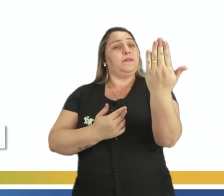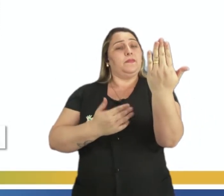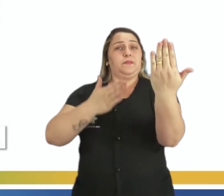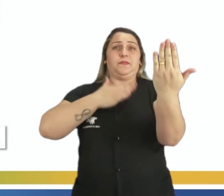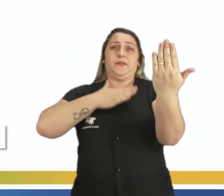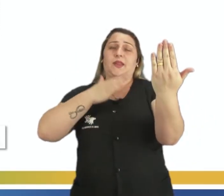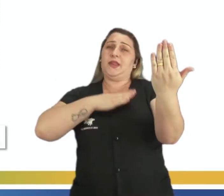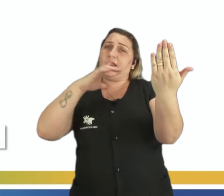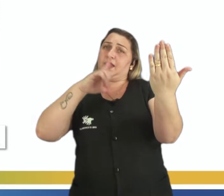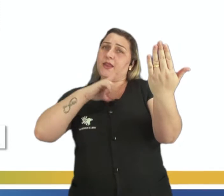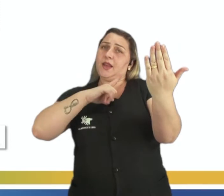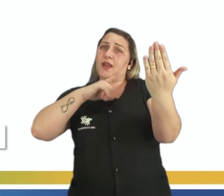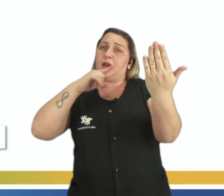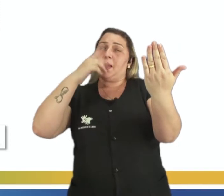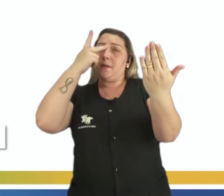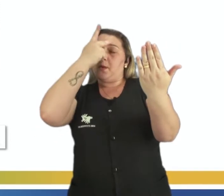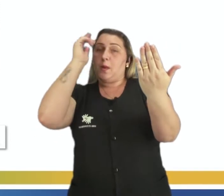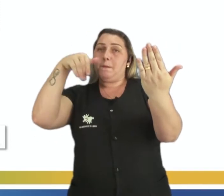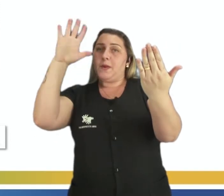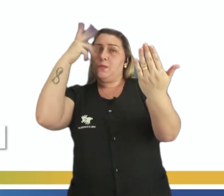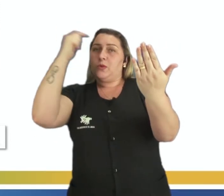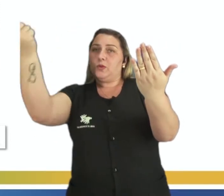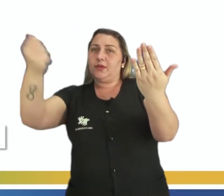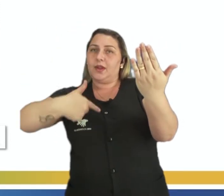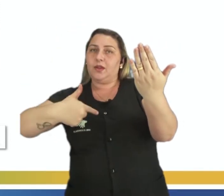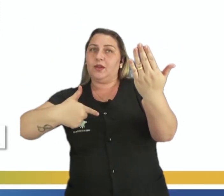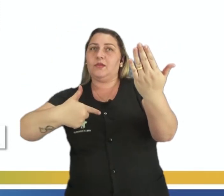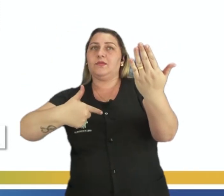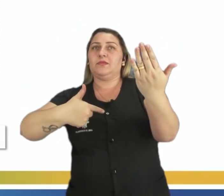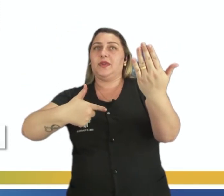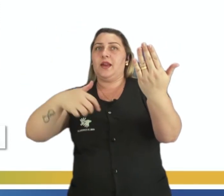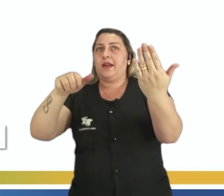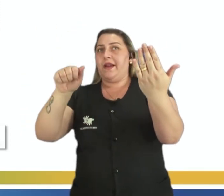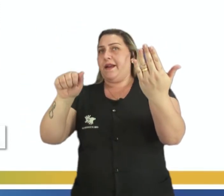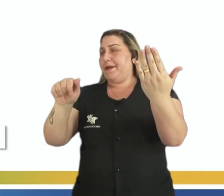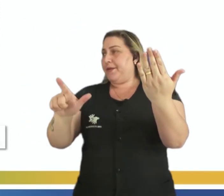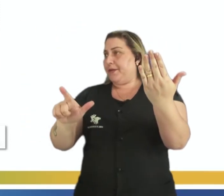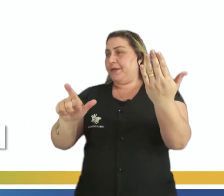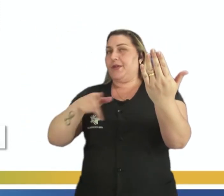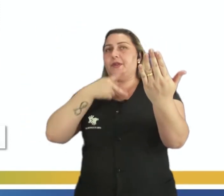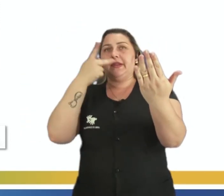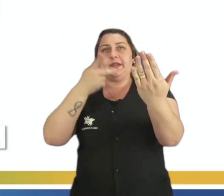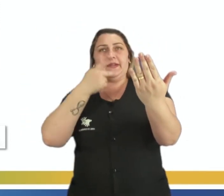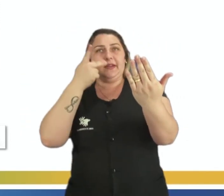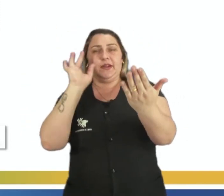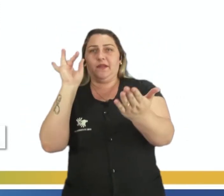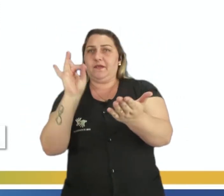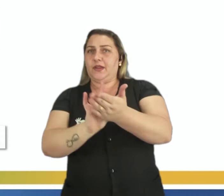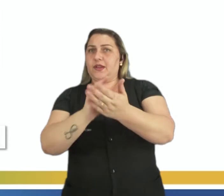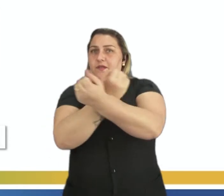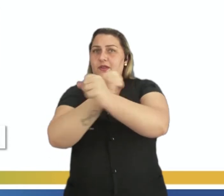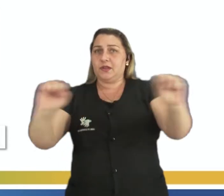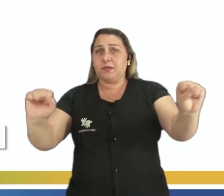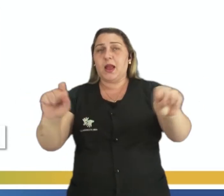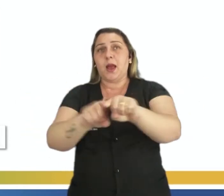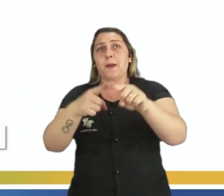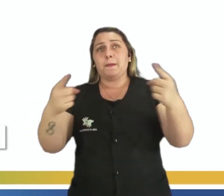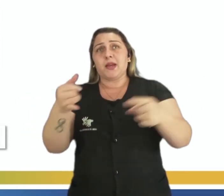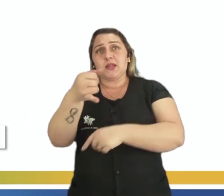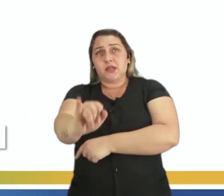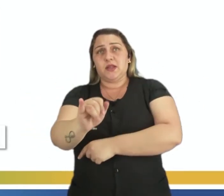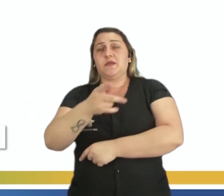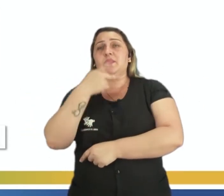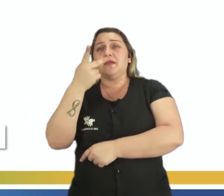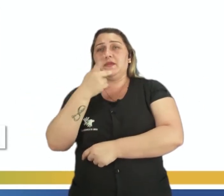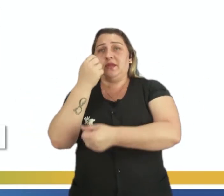meu, existe alguém mais bonita que eu? Af, disseram que a verdade o libertará. Mas se eu lhe